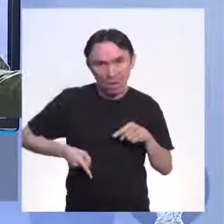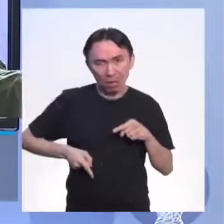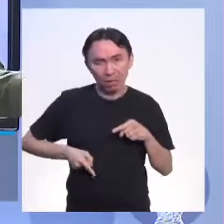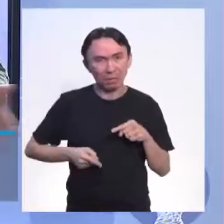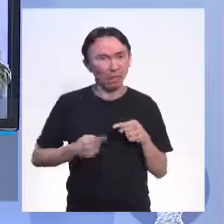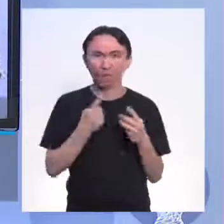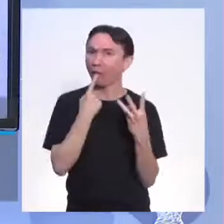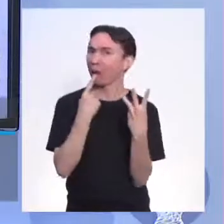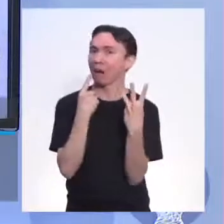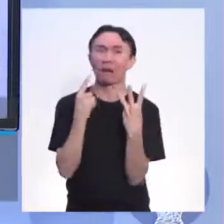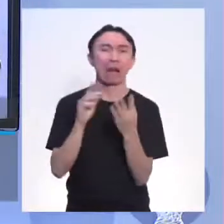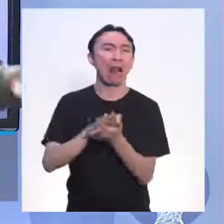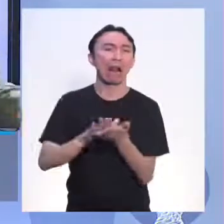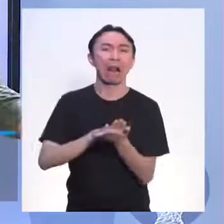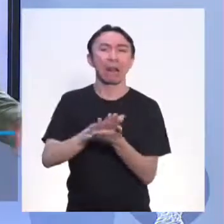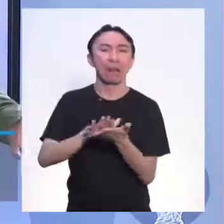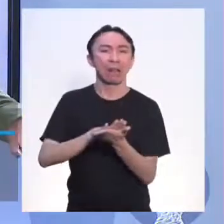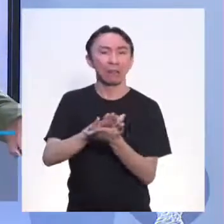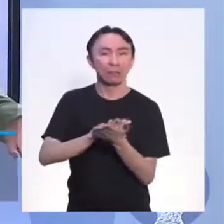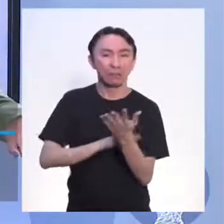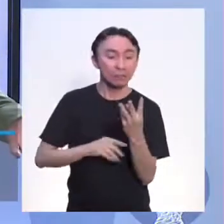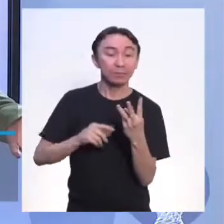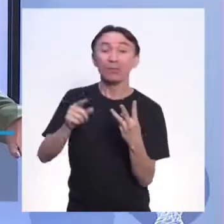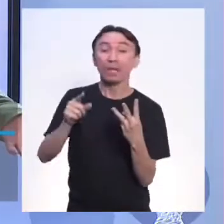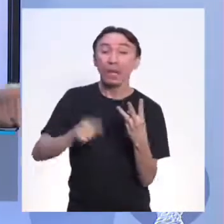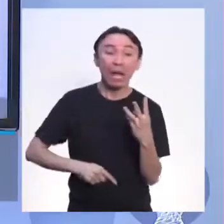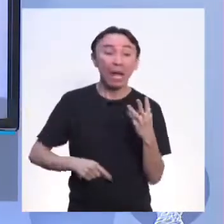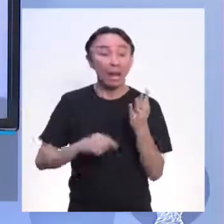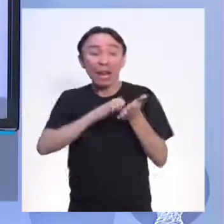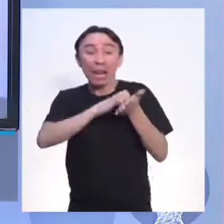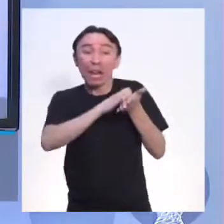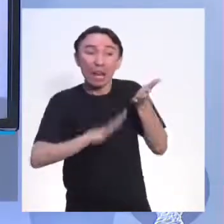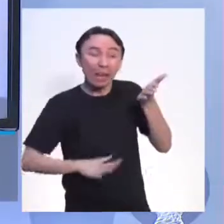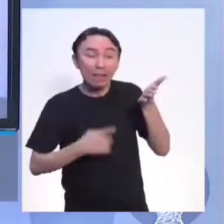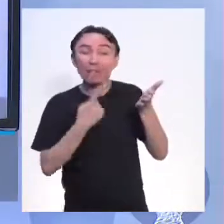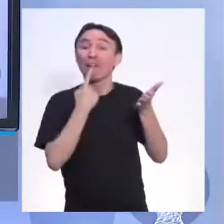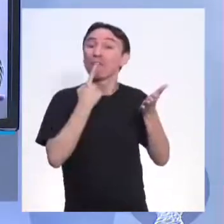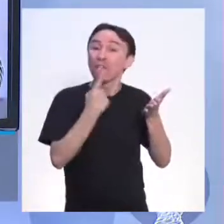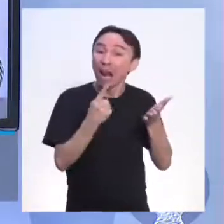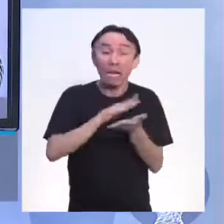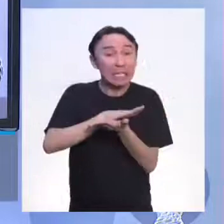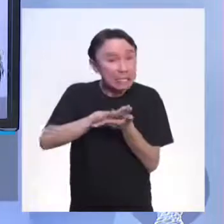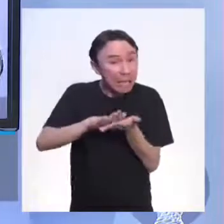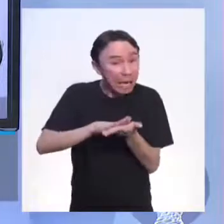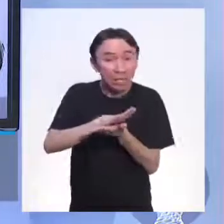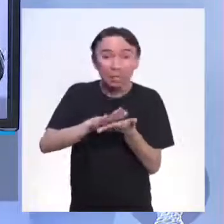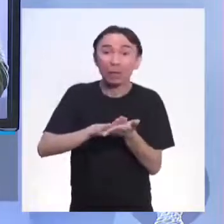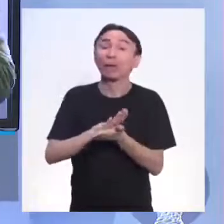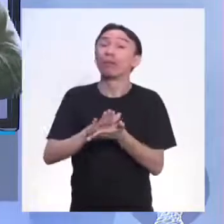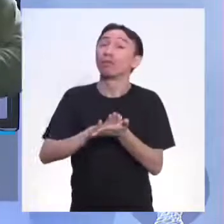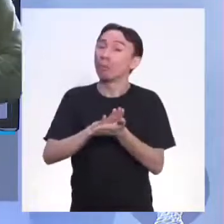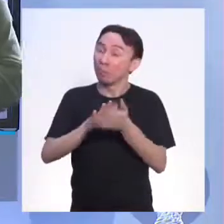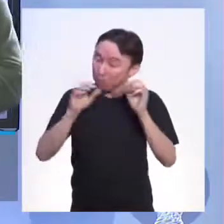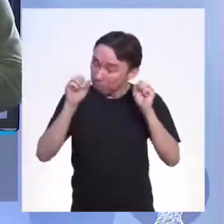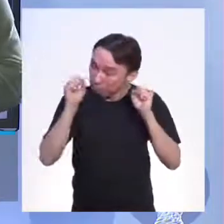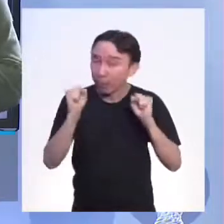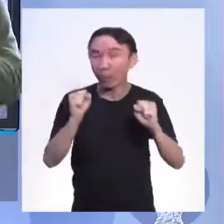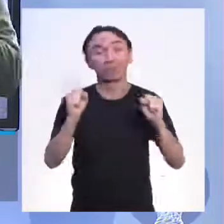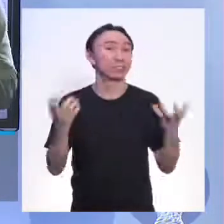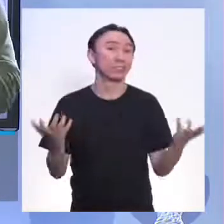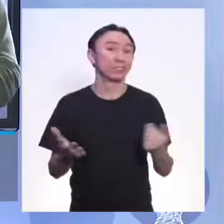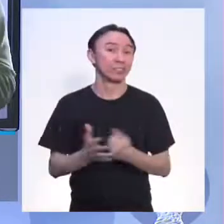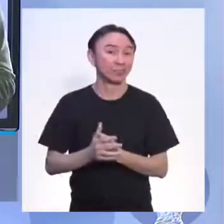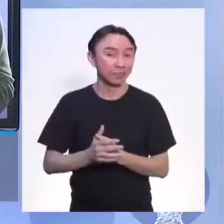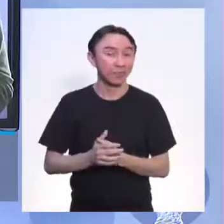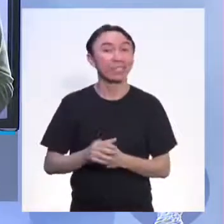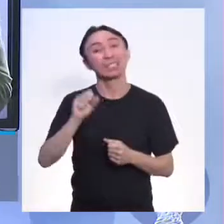falou nada. Quando no enunciado do exercício não está falando nada, é porque pode repetir.